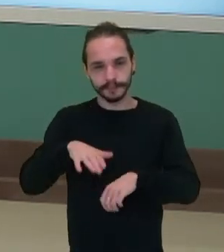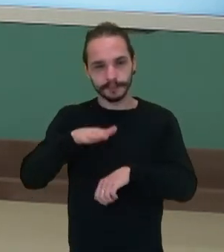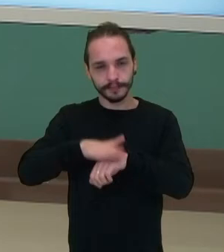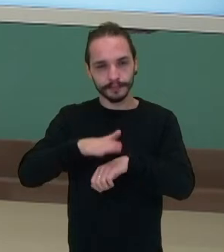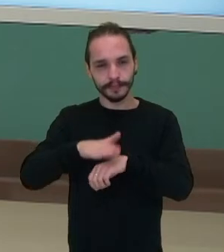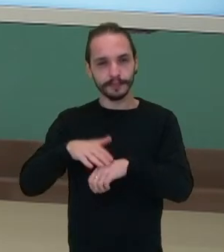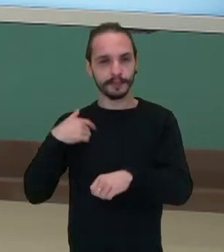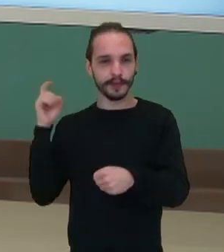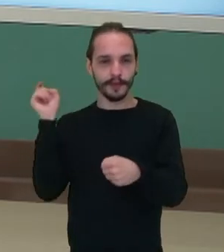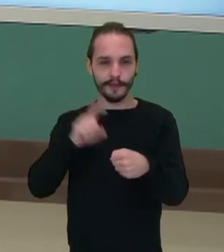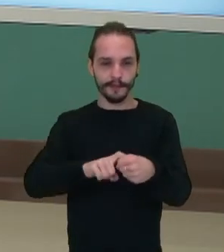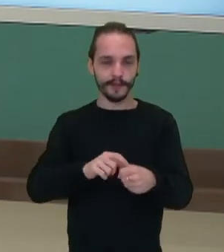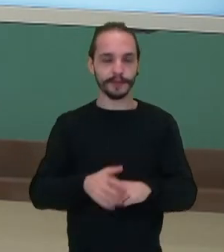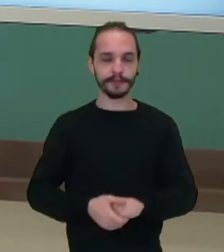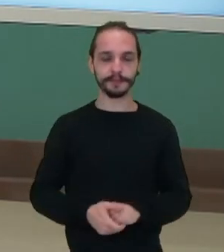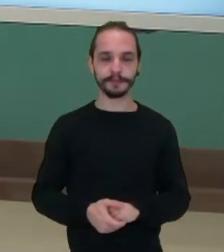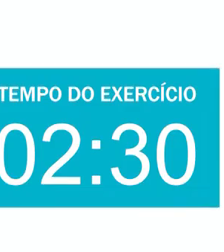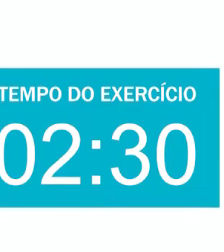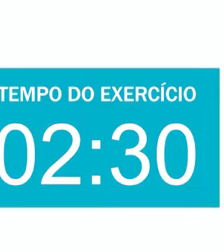a pouco a gente volta para discutir.